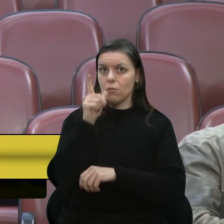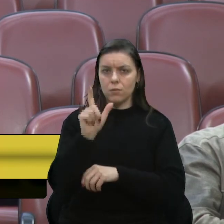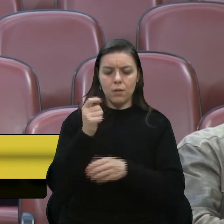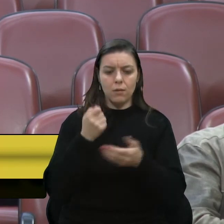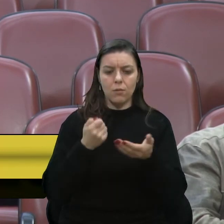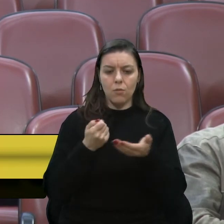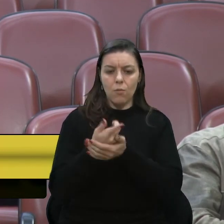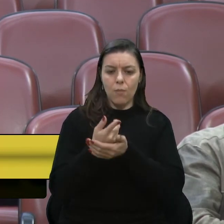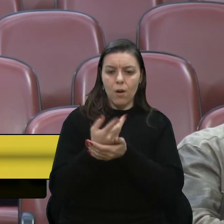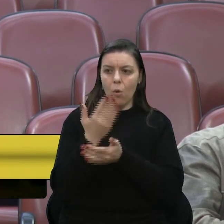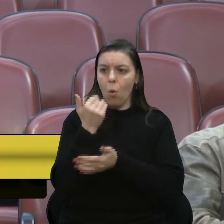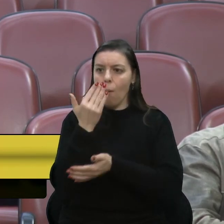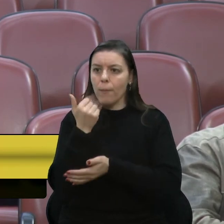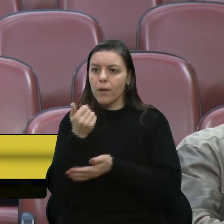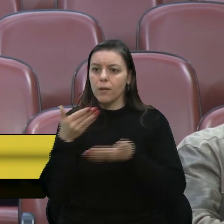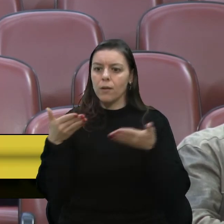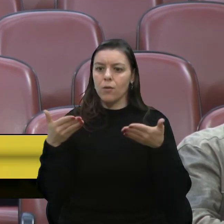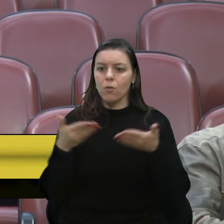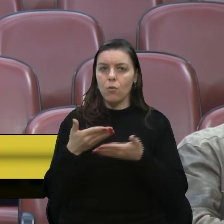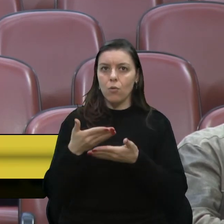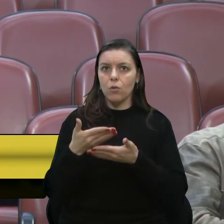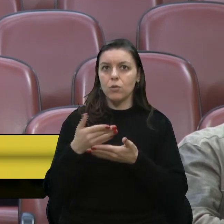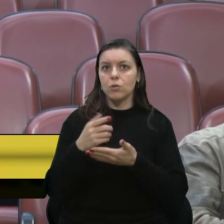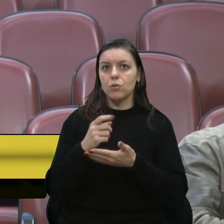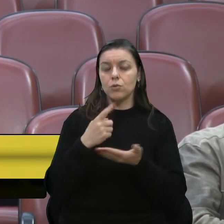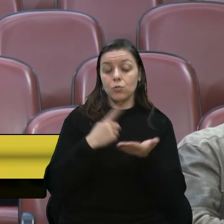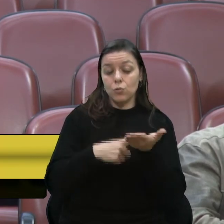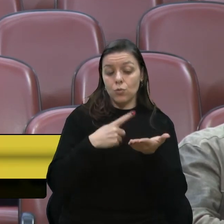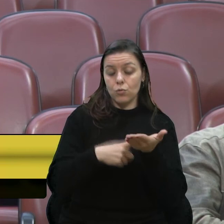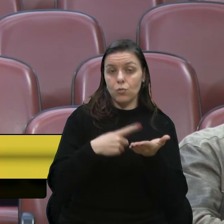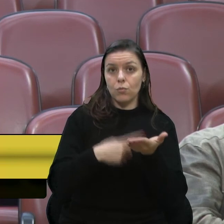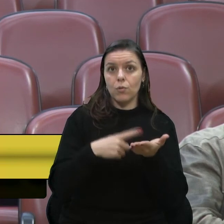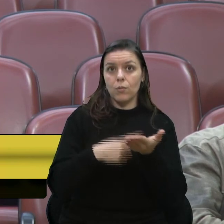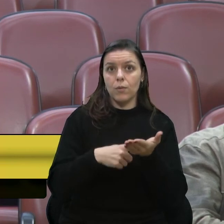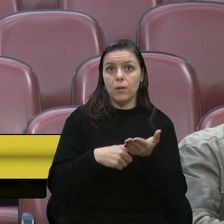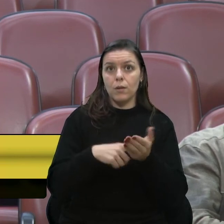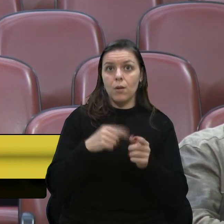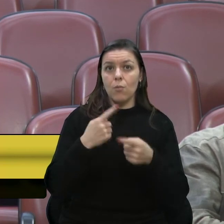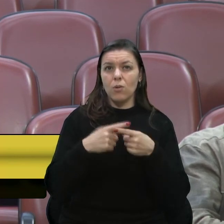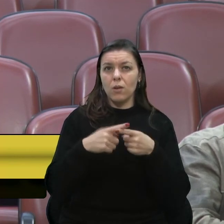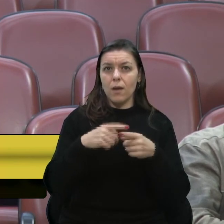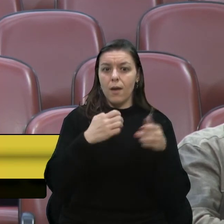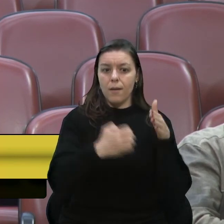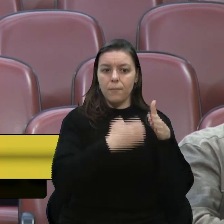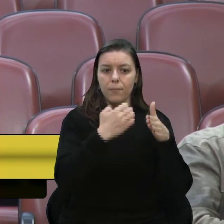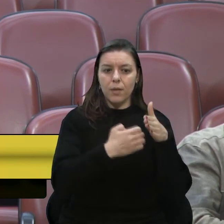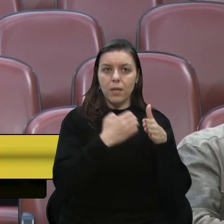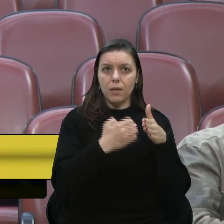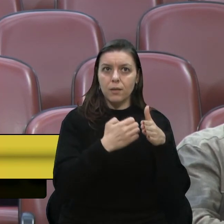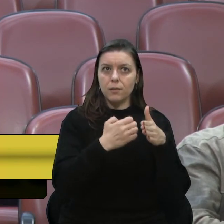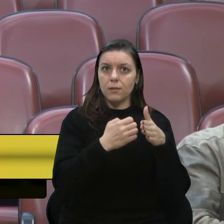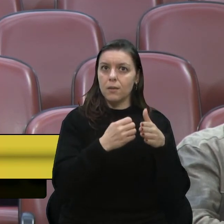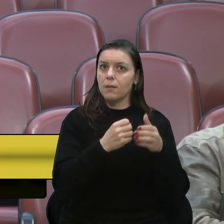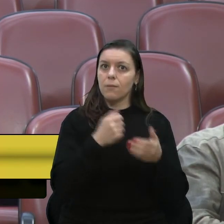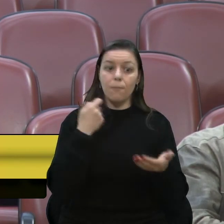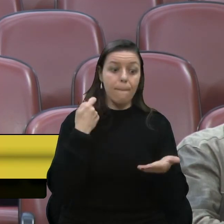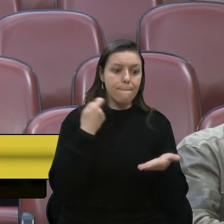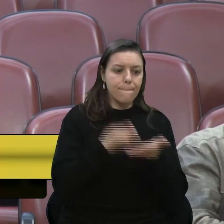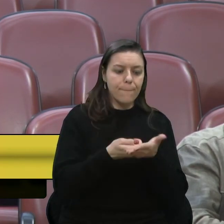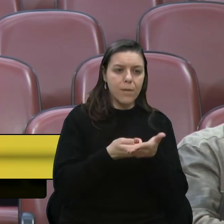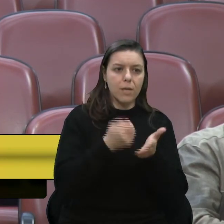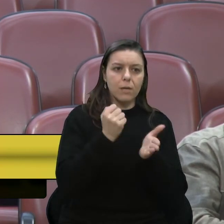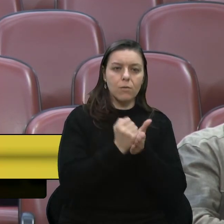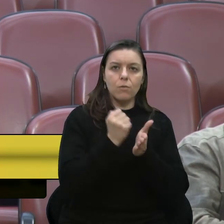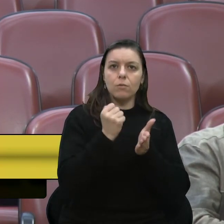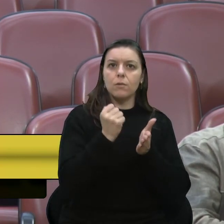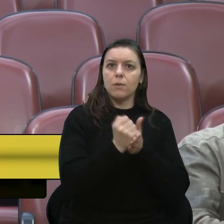comprar comida hoje ou honrar com seus compromissos pela incompetência de uma empresa que, de forma